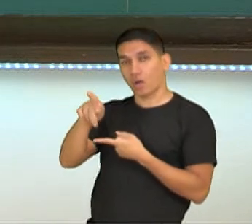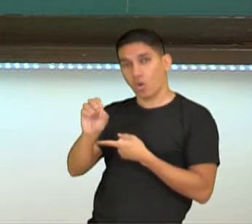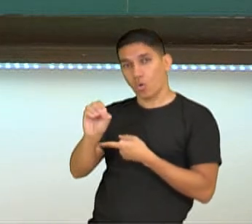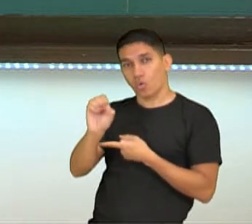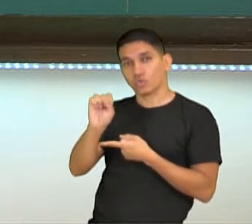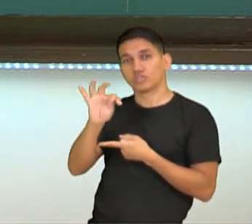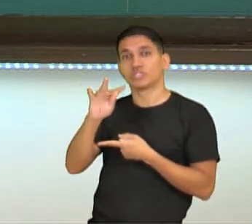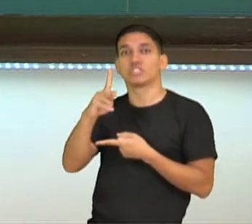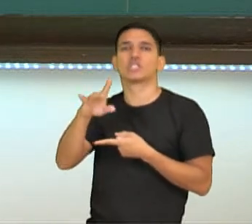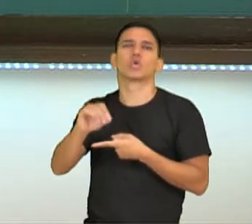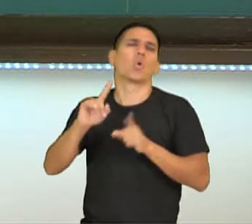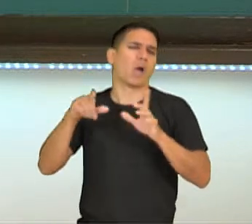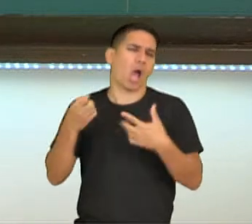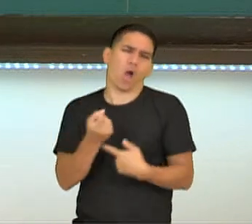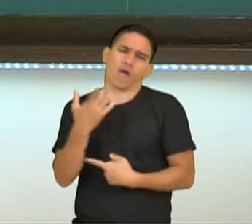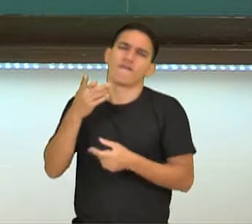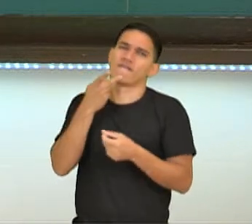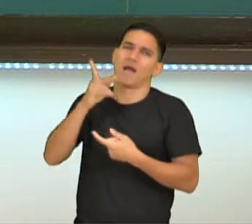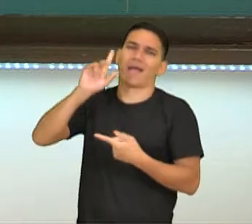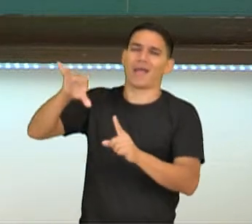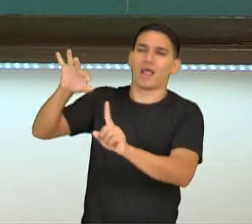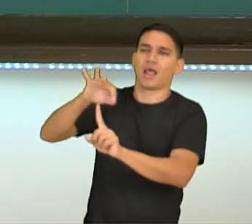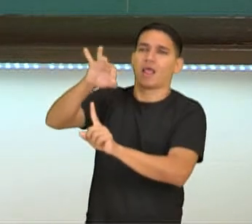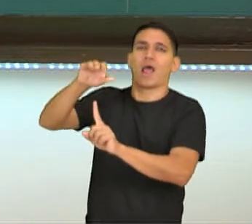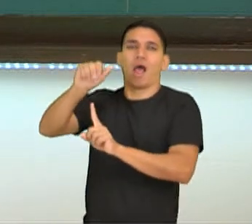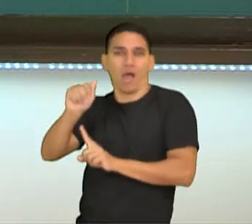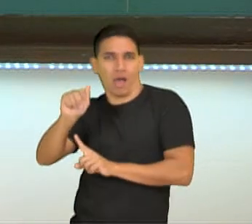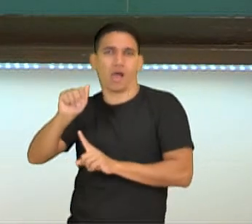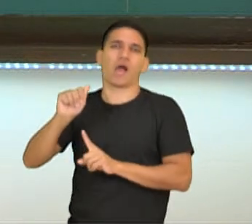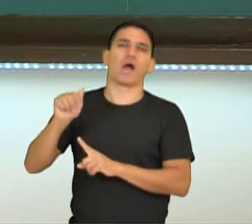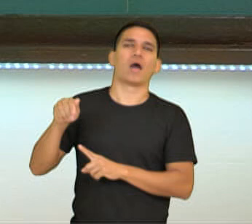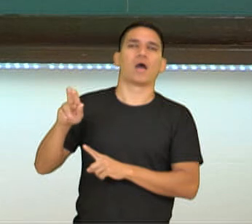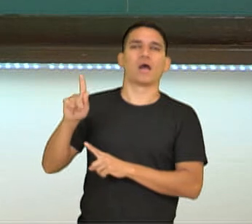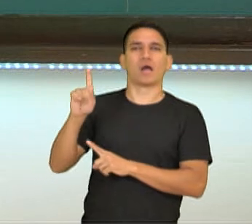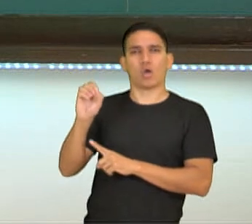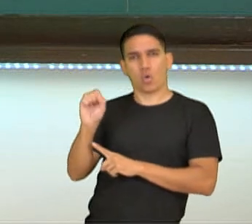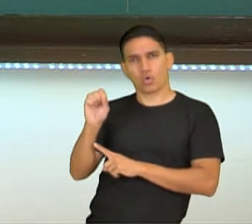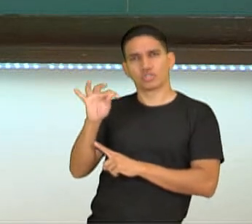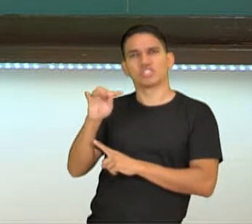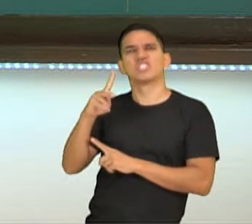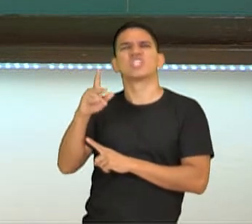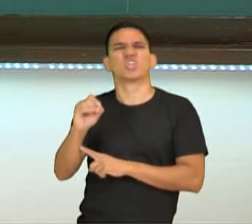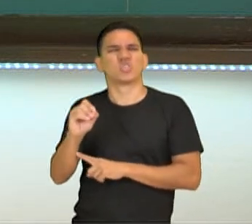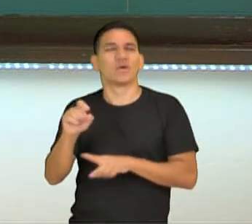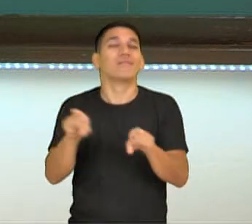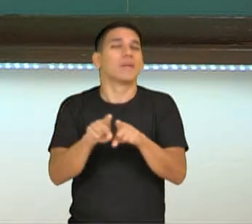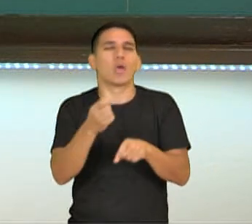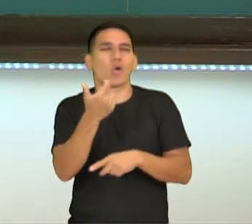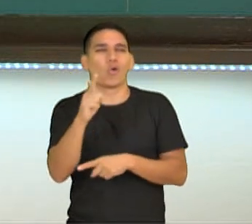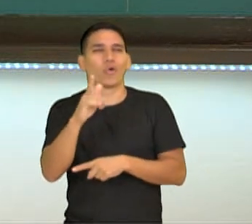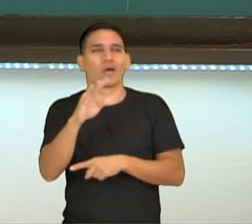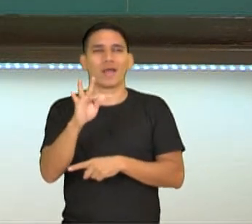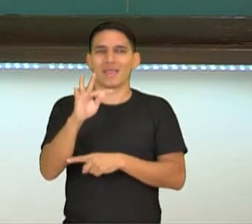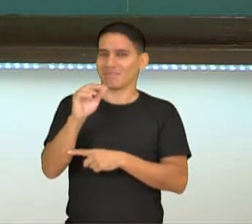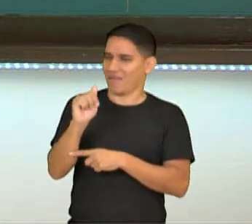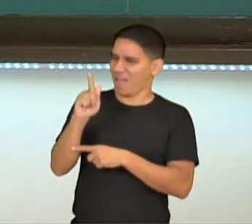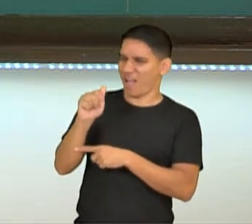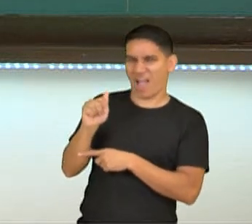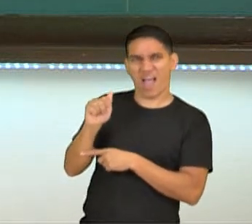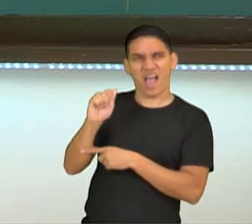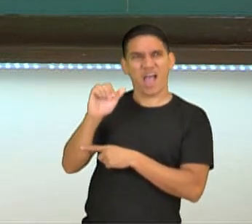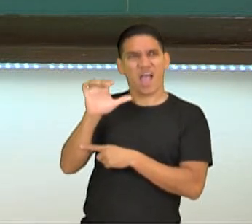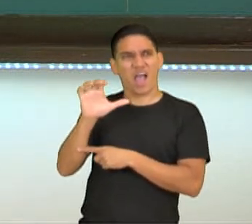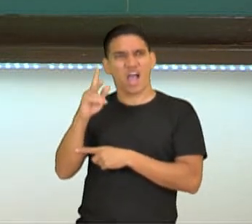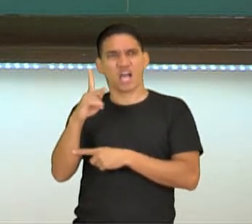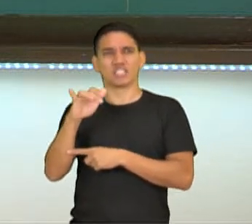Que para muitos é chamado de Santo Agostinho, né? Vocês também vão encontrar o nome Agostinho de Tagaste. Então, Agostinho de Hipona e Tagaste é